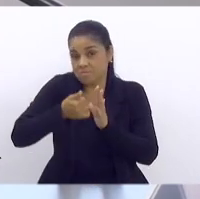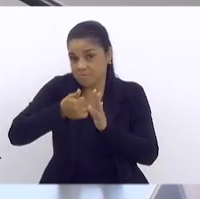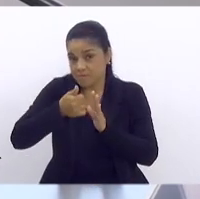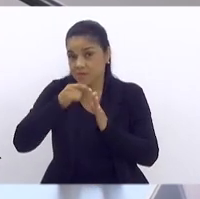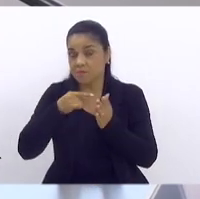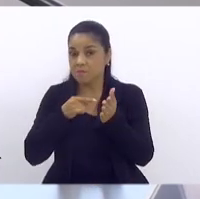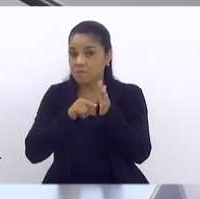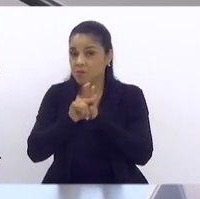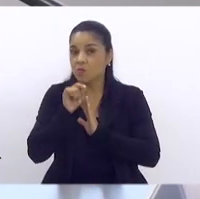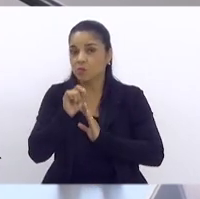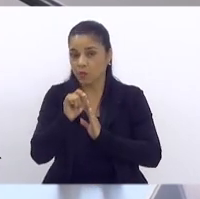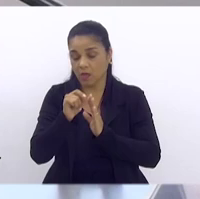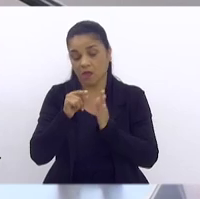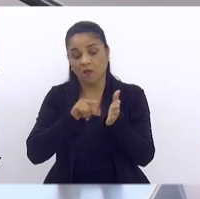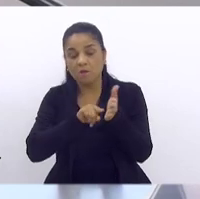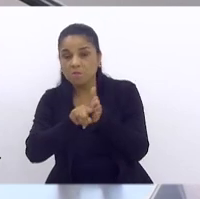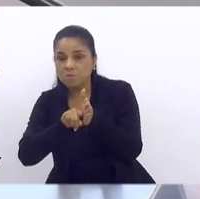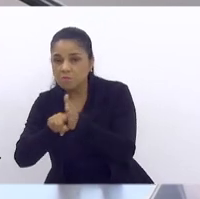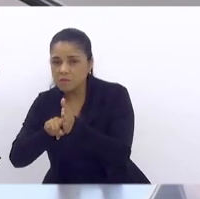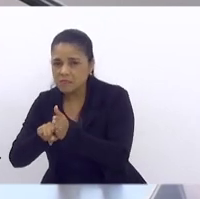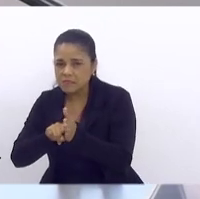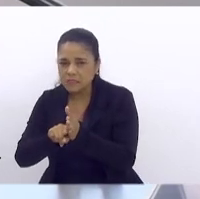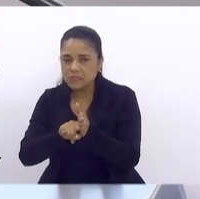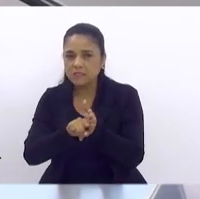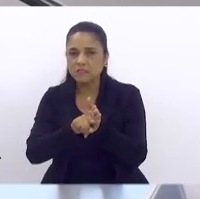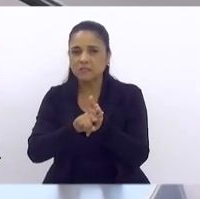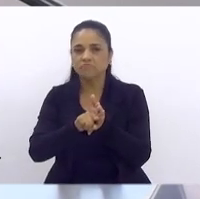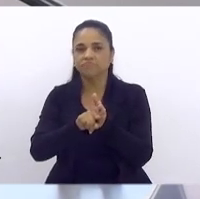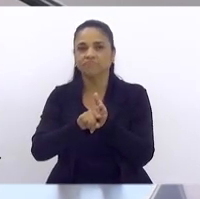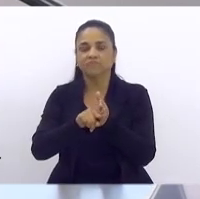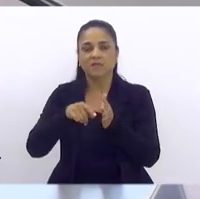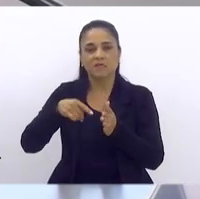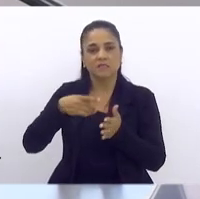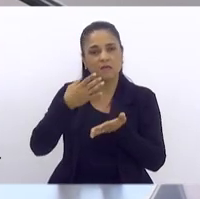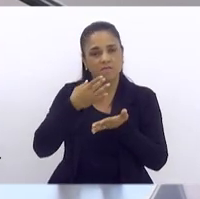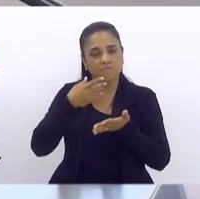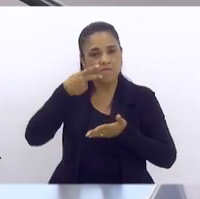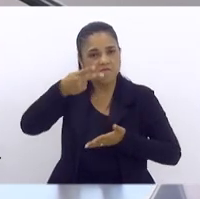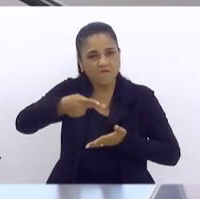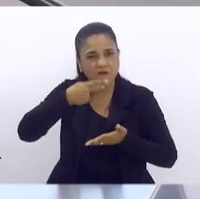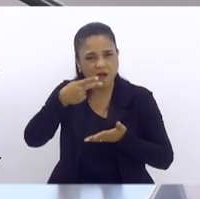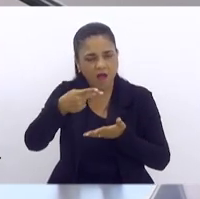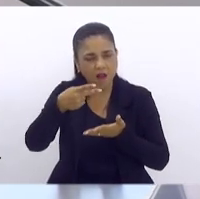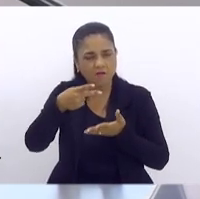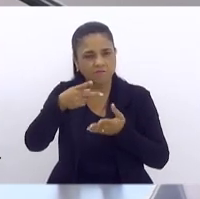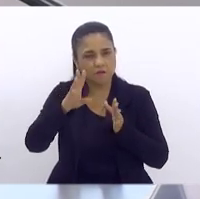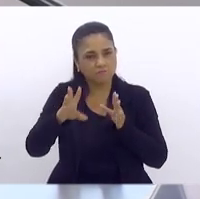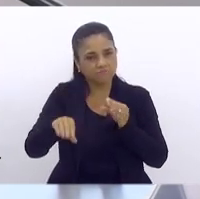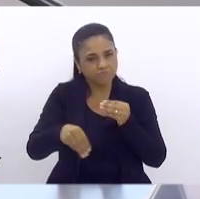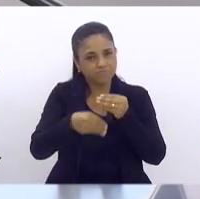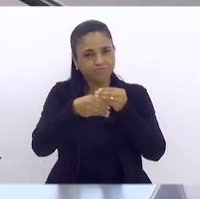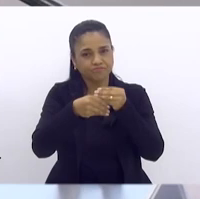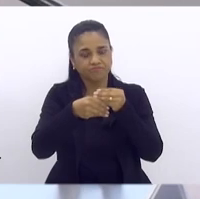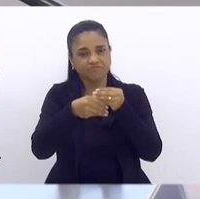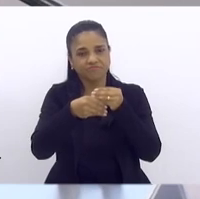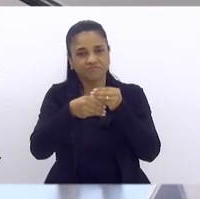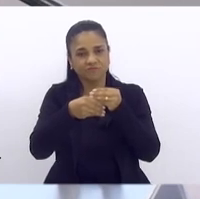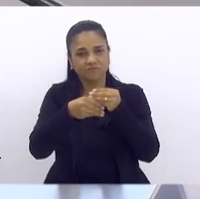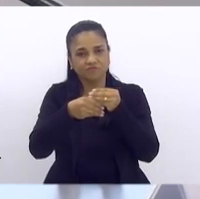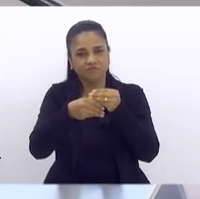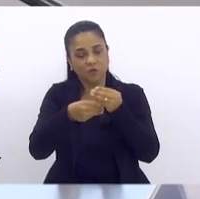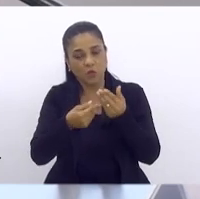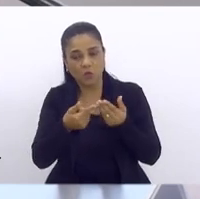nessa pesquisa, esse tipo de fala foi colocado em outro pacote como não discurso de